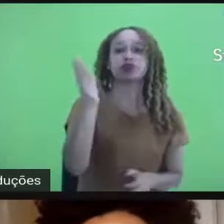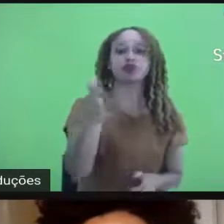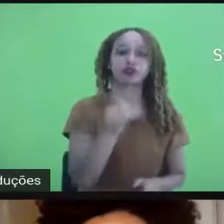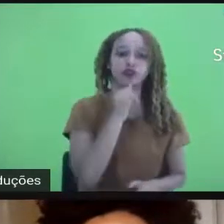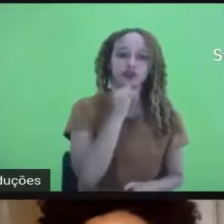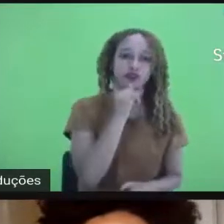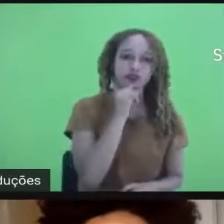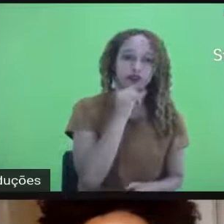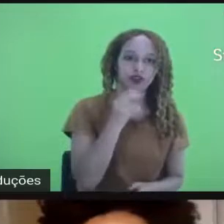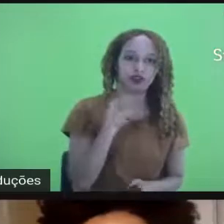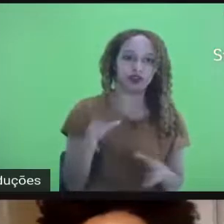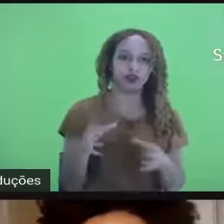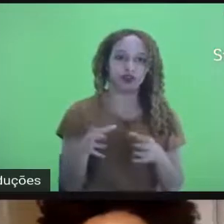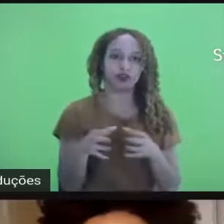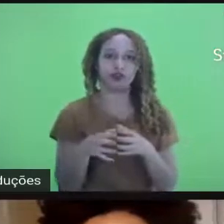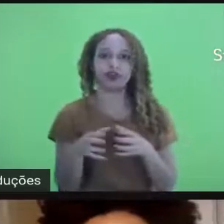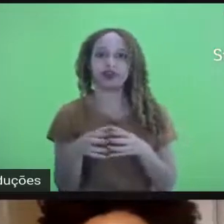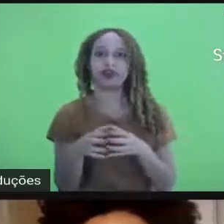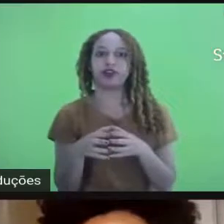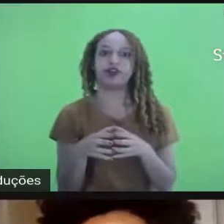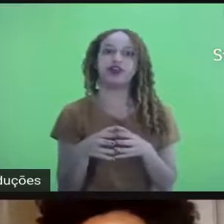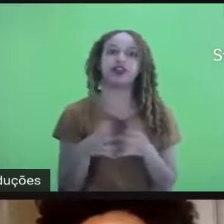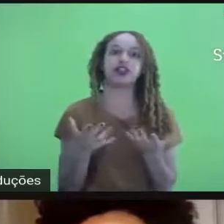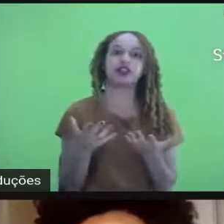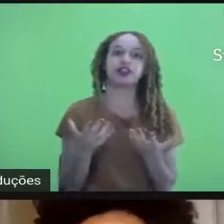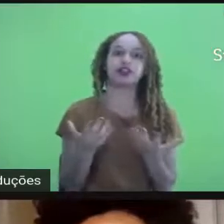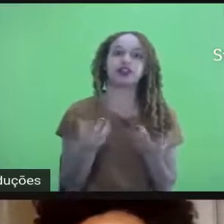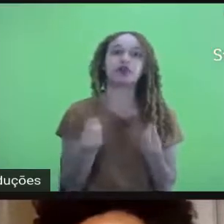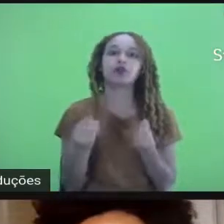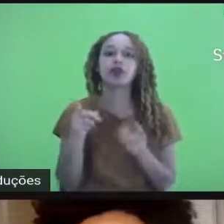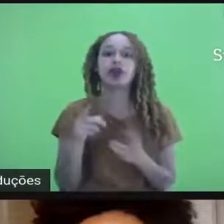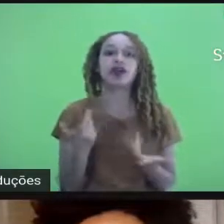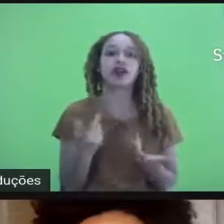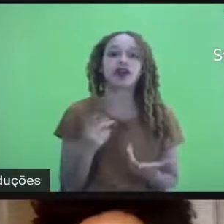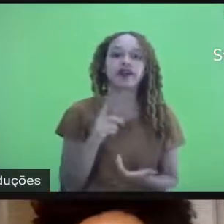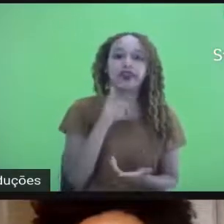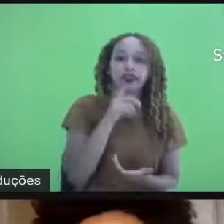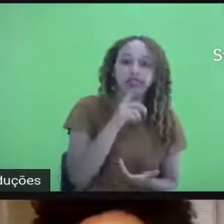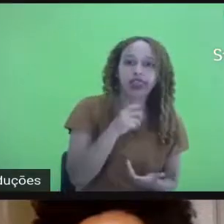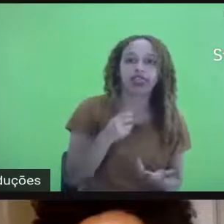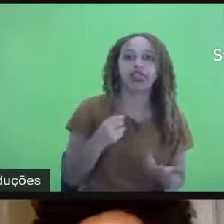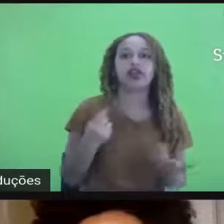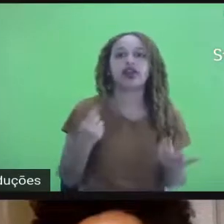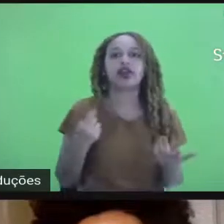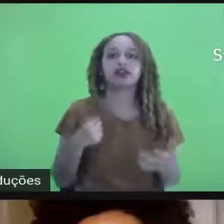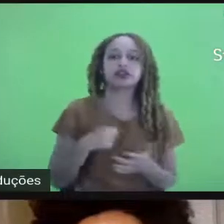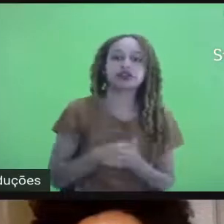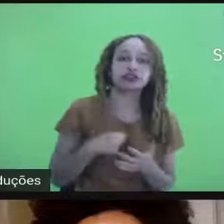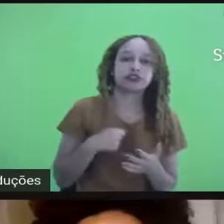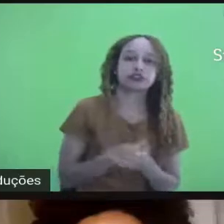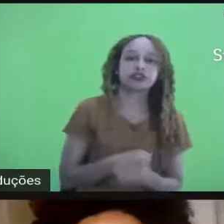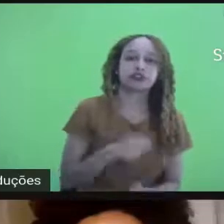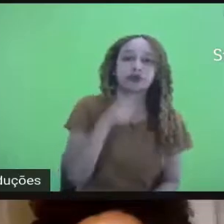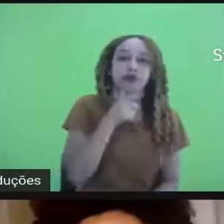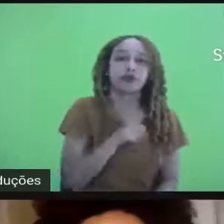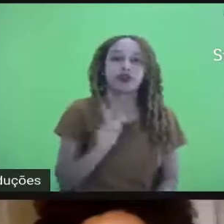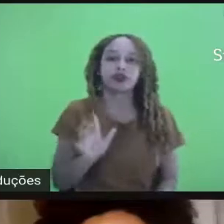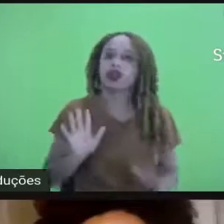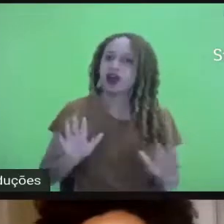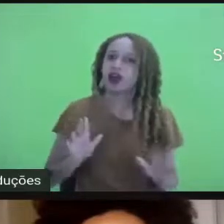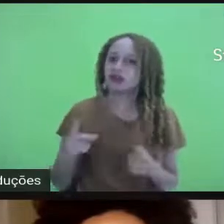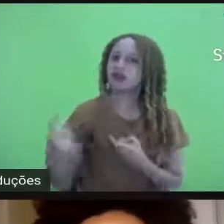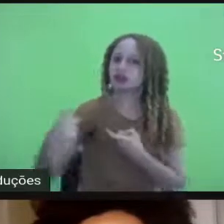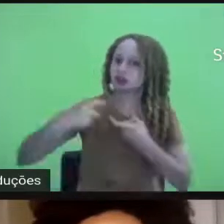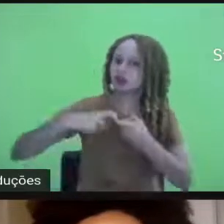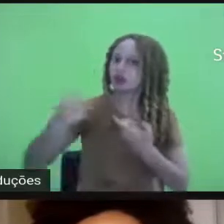uma negritude que está saindo das universidades, está com muito, muito sacrifício, com muita luta, conseguindo conquistar algumas coisas. Poxa, vamos fazer uma